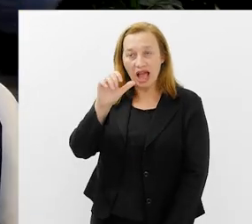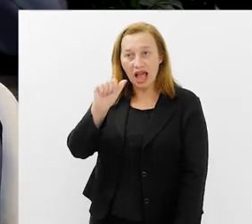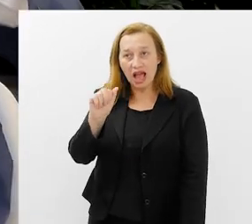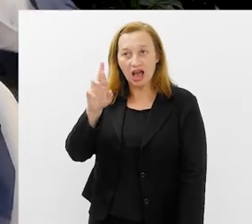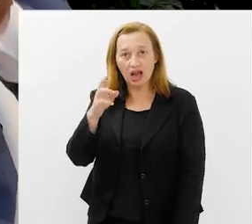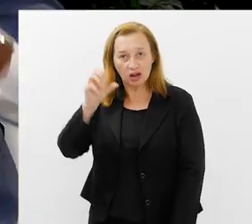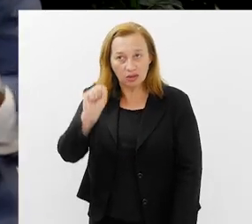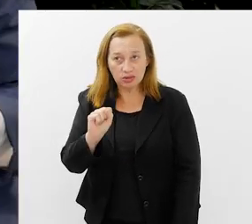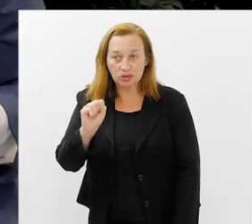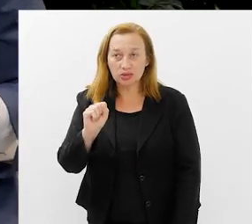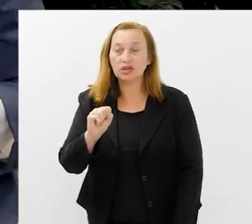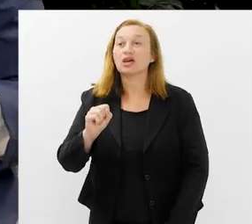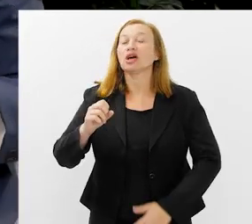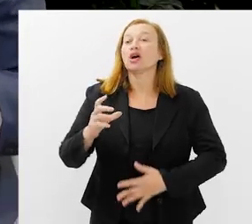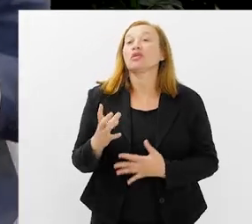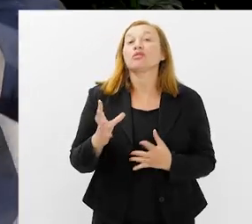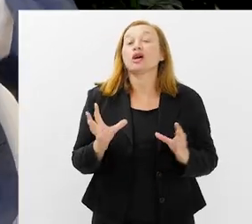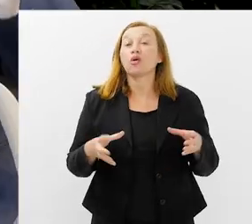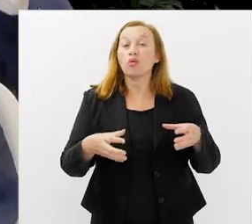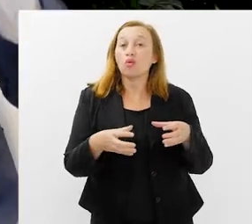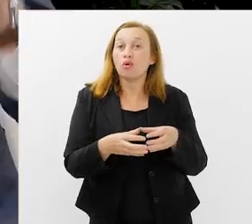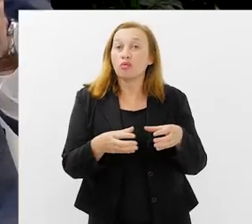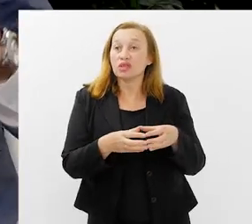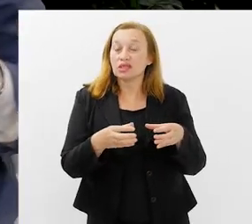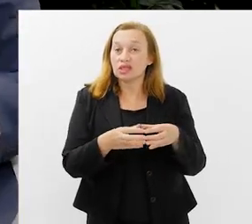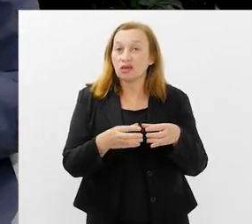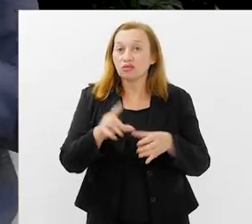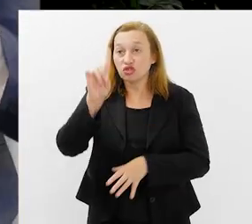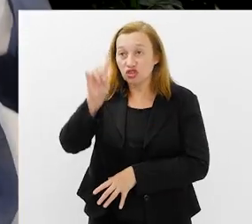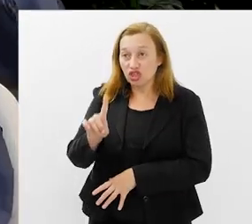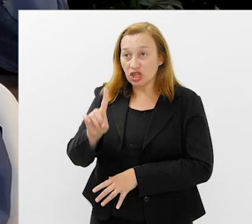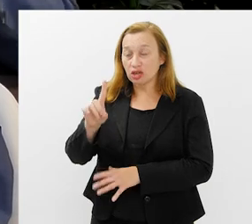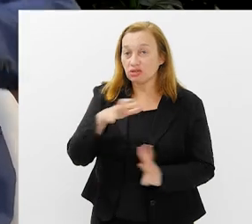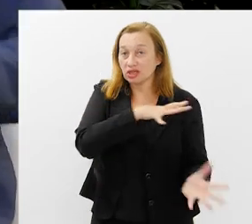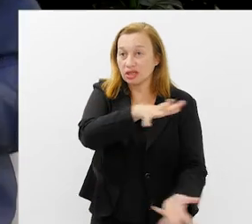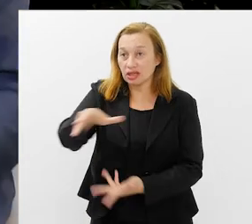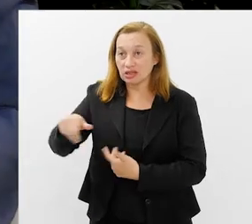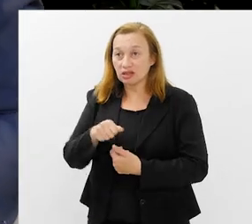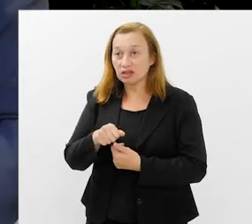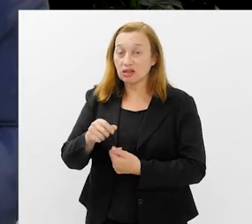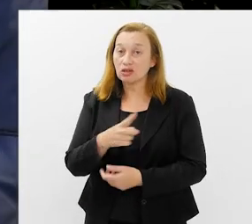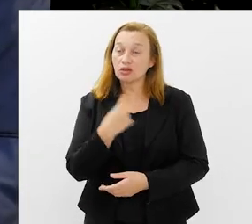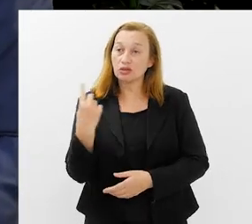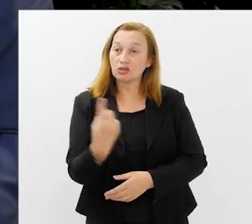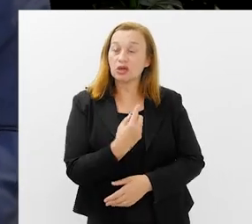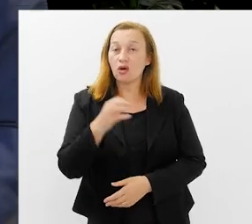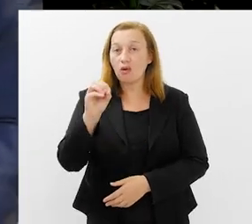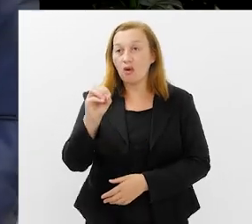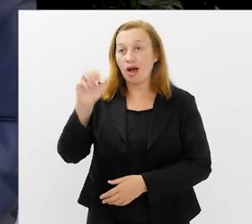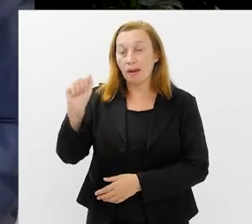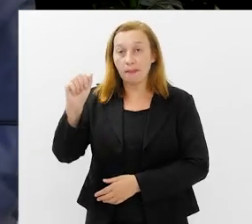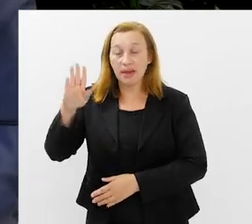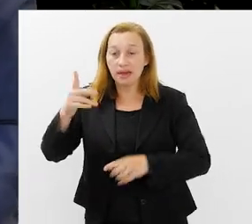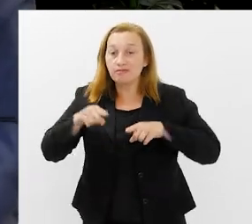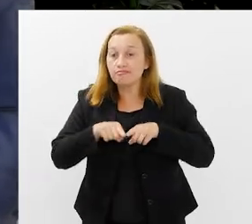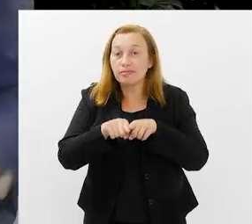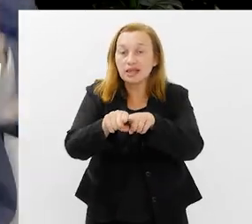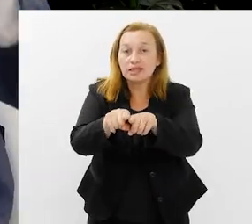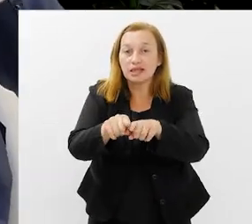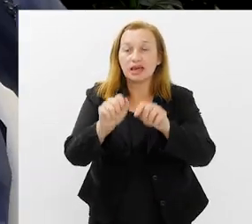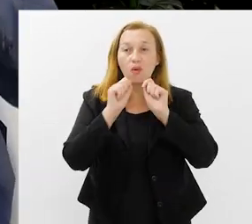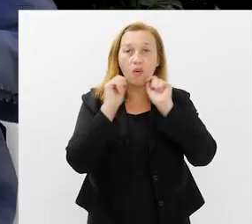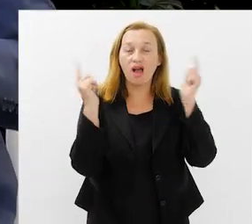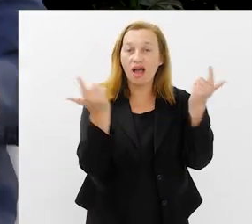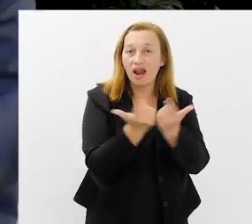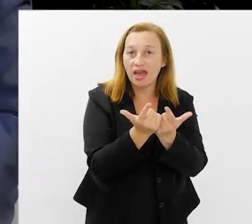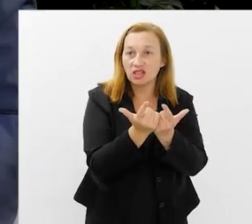Nicodemos, presido da Comissão de Direito Internacional da nossa Ordem dos Advogados do Brasil, que tem uma parceria aqui com a TV Alerge, com